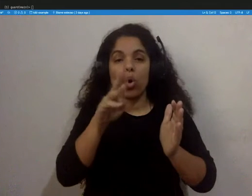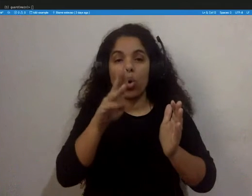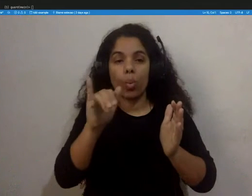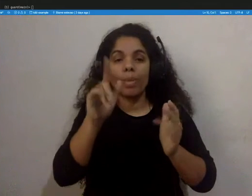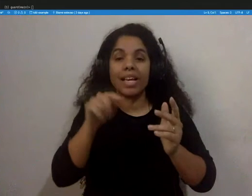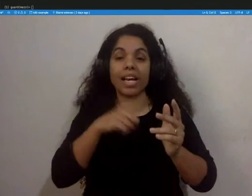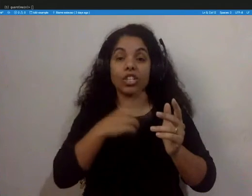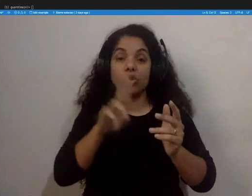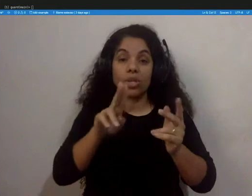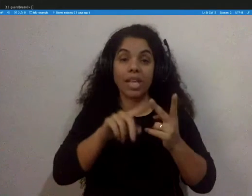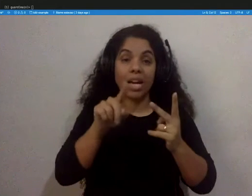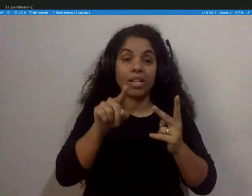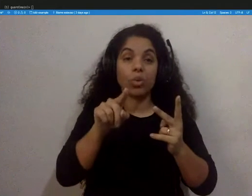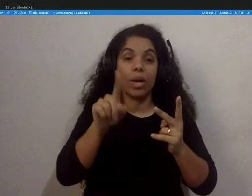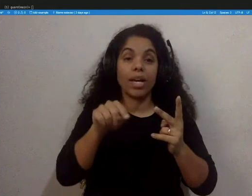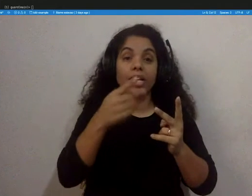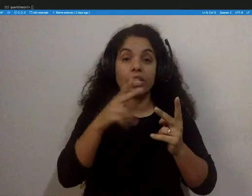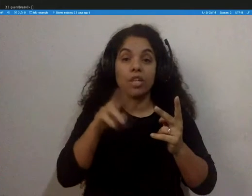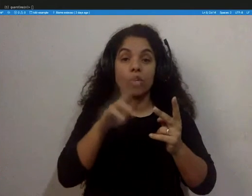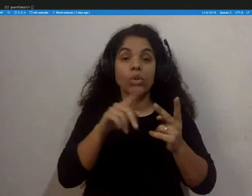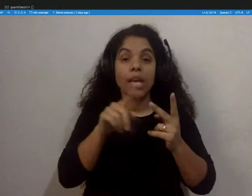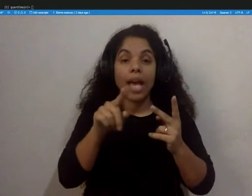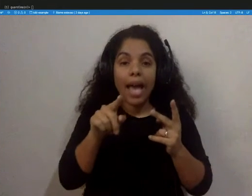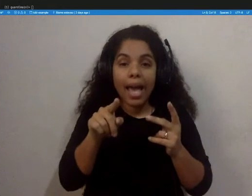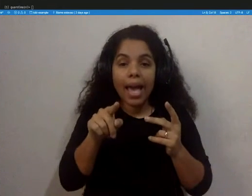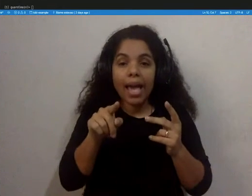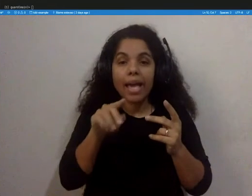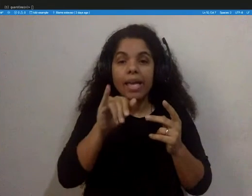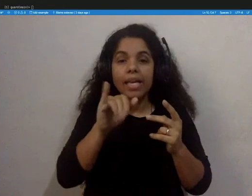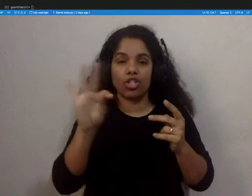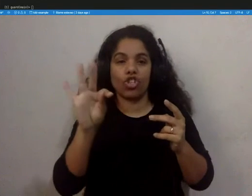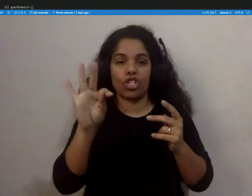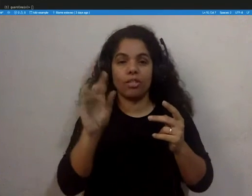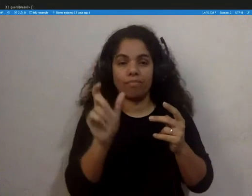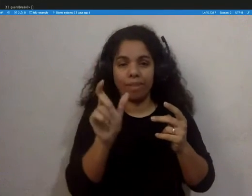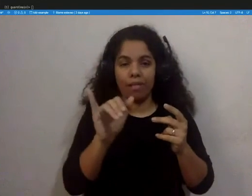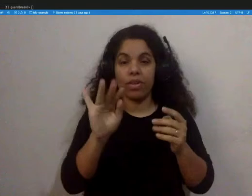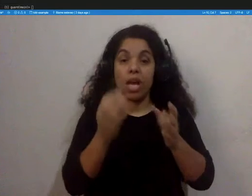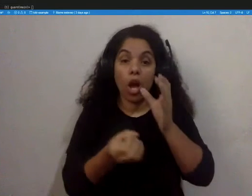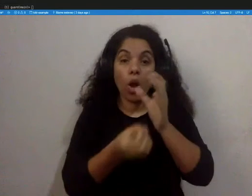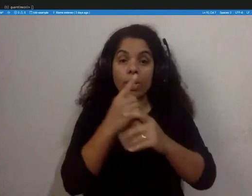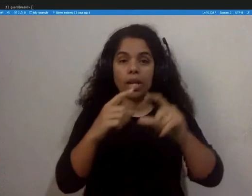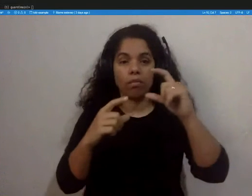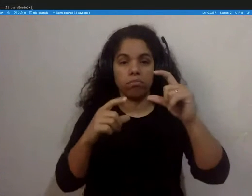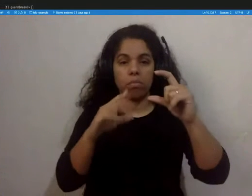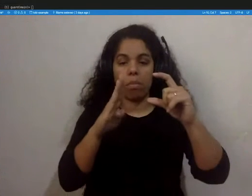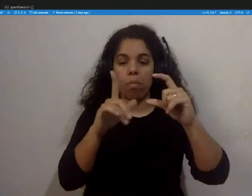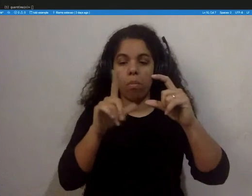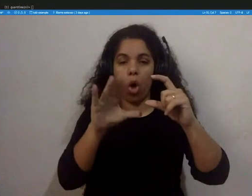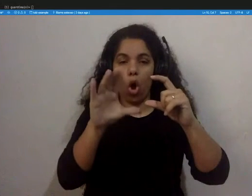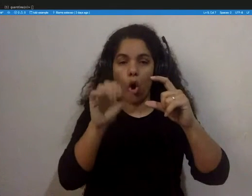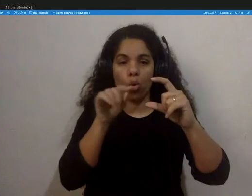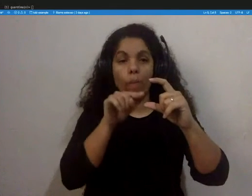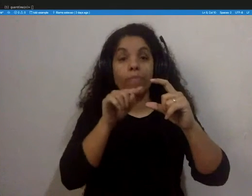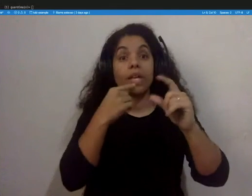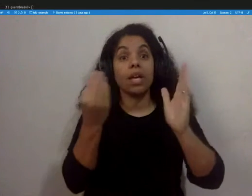RSpec, a gente faz isso usando a palavra it. E aí, eu crio um bloco e dentro desse bloco eu faço a